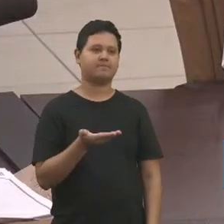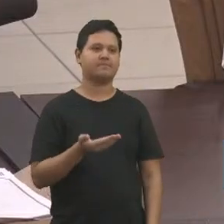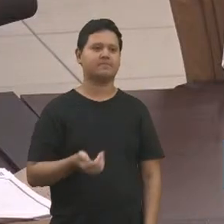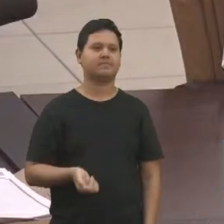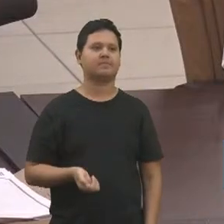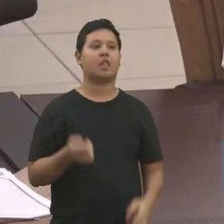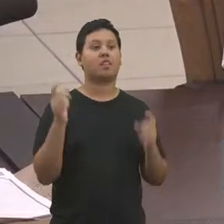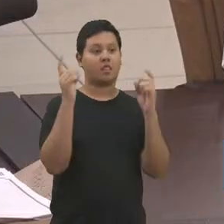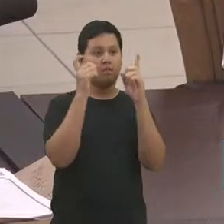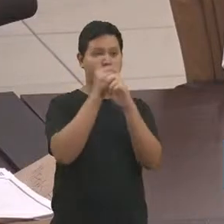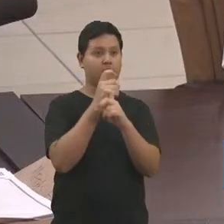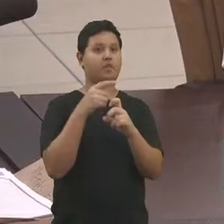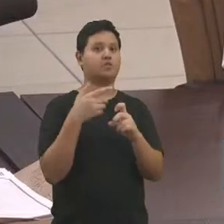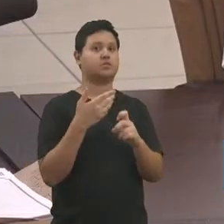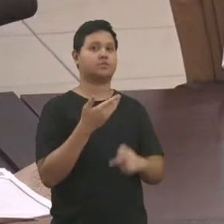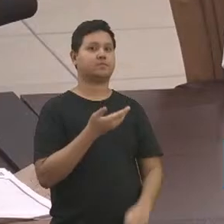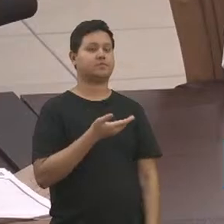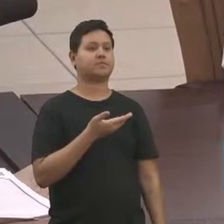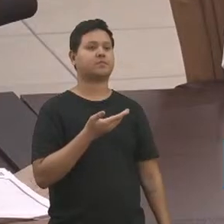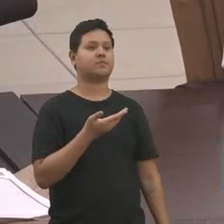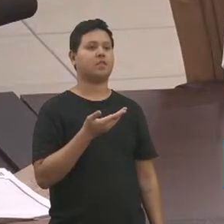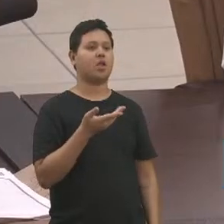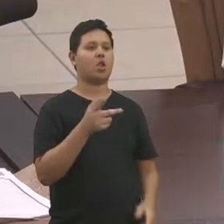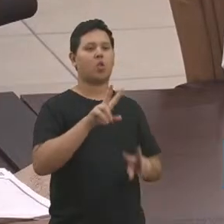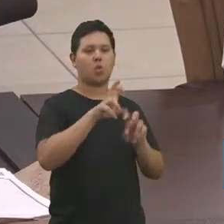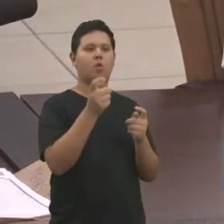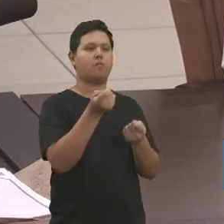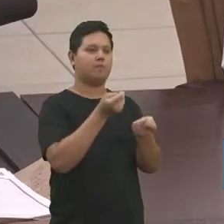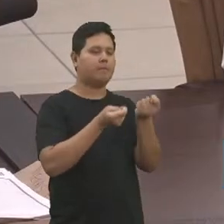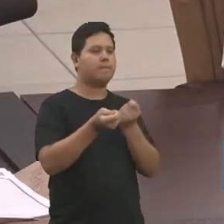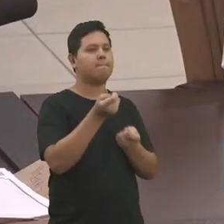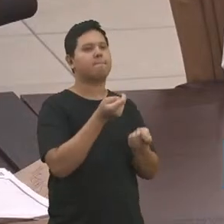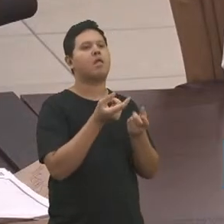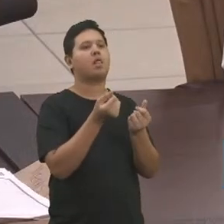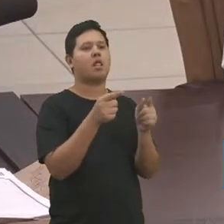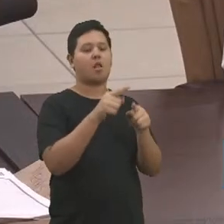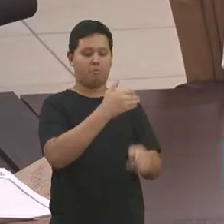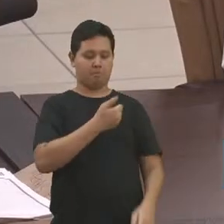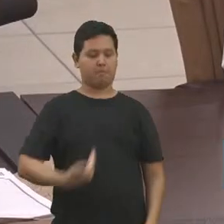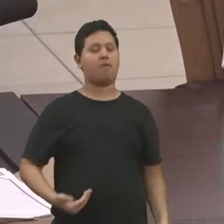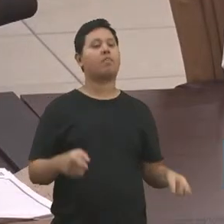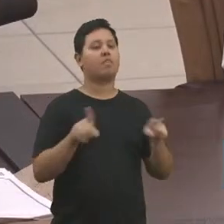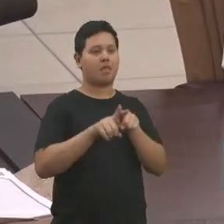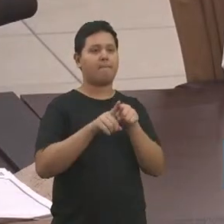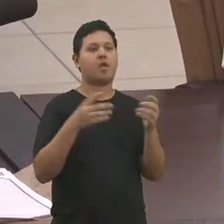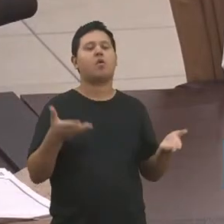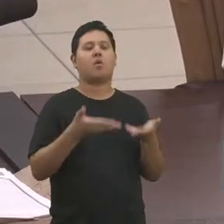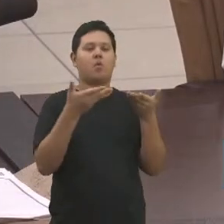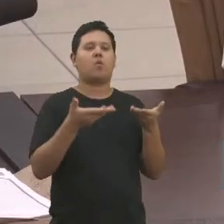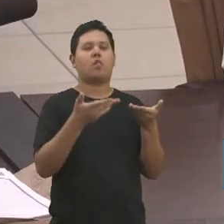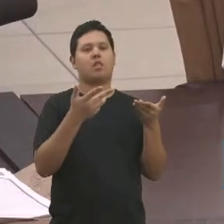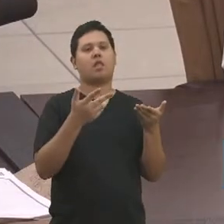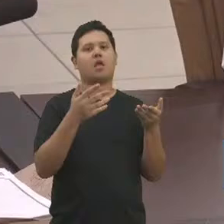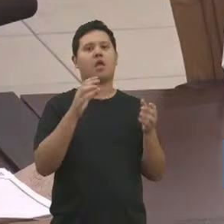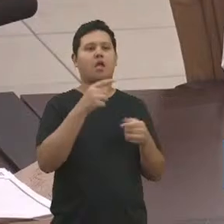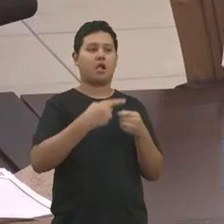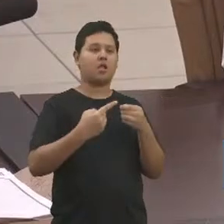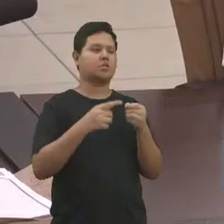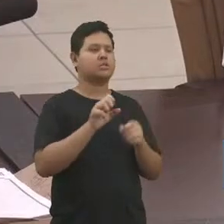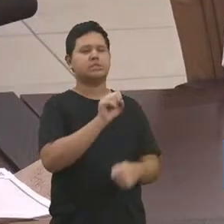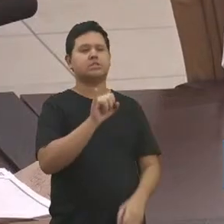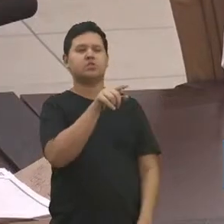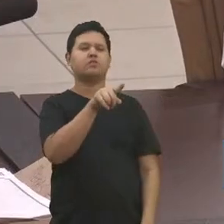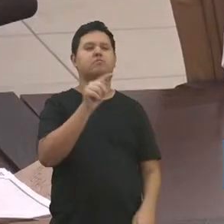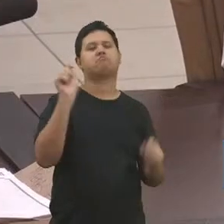isso dificulta muito as finanças públicas e o desenvolvimento da cidade. Gostaria de saber